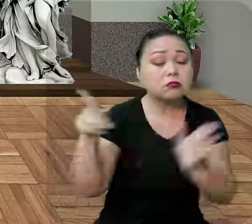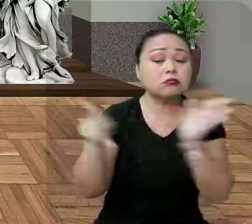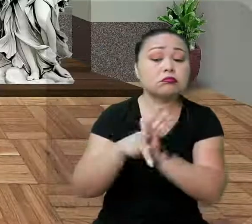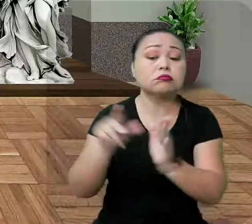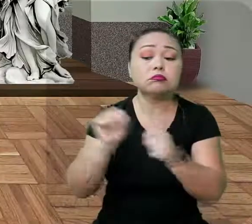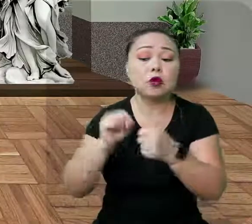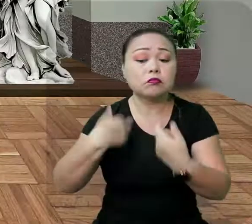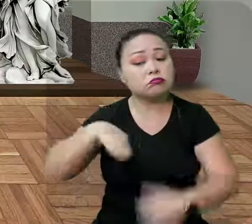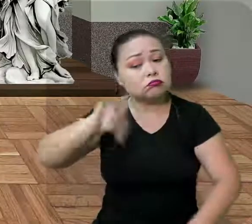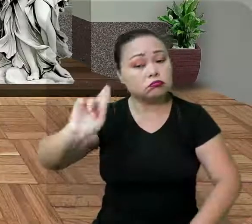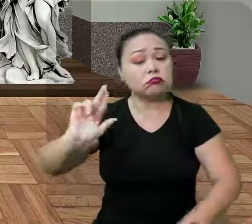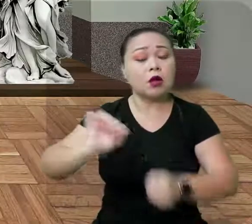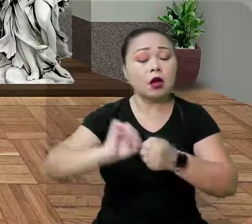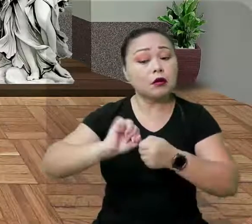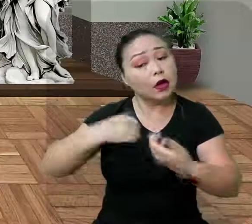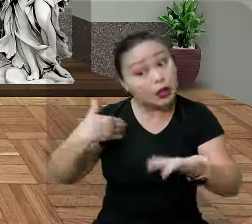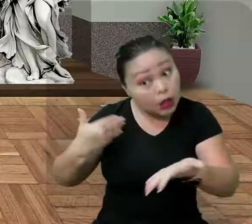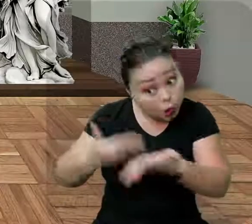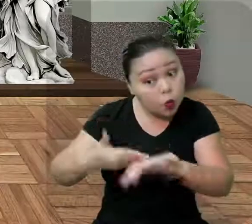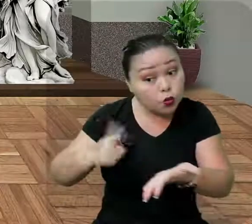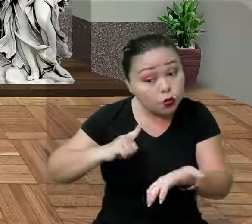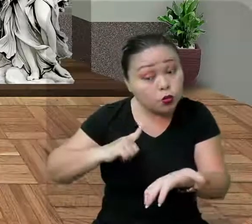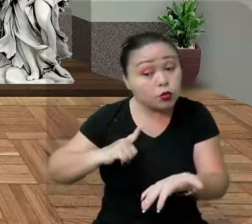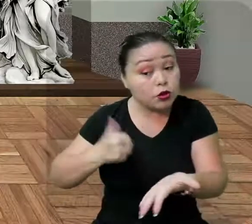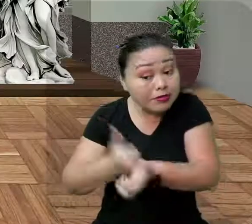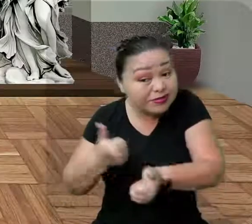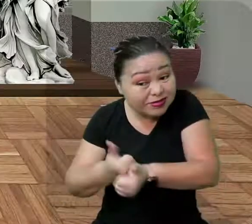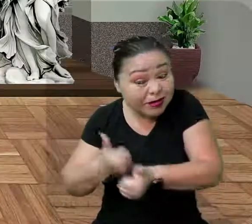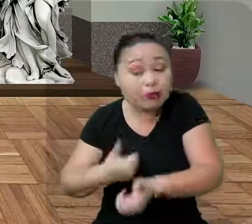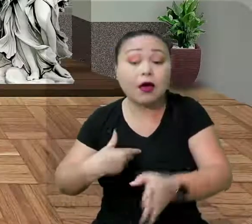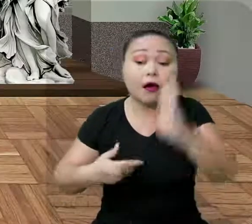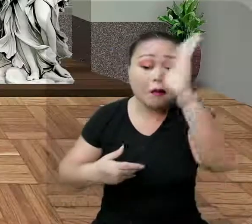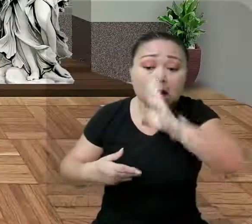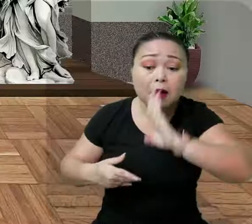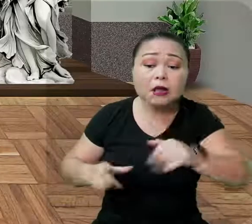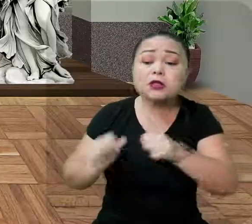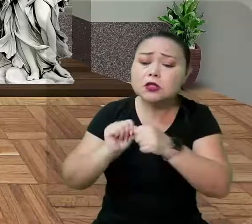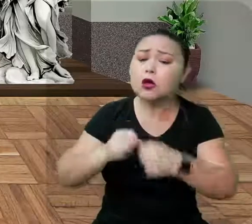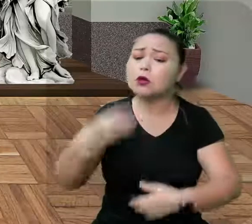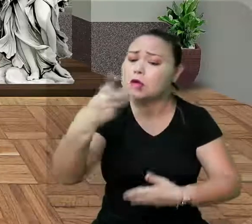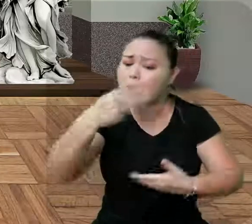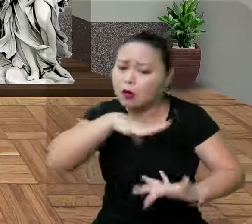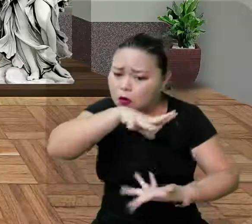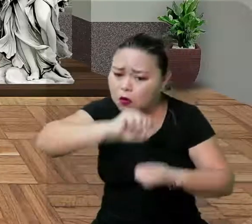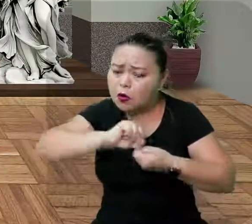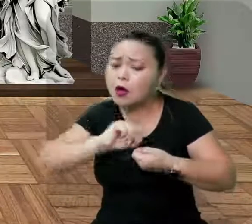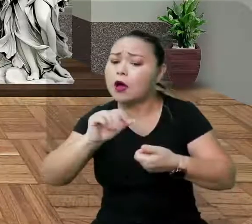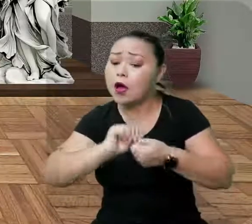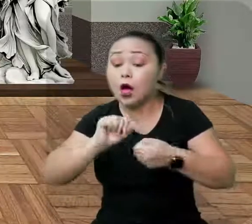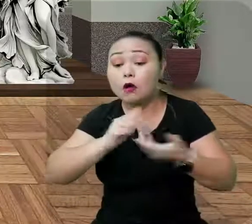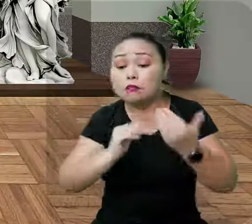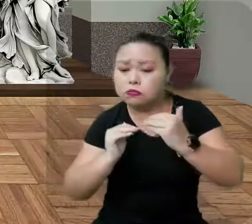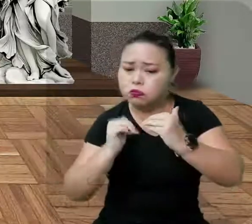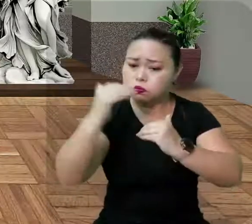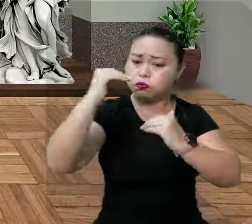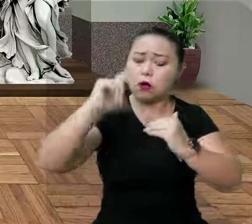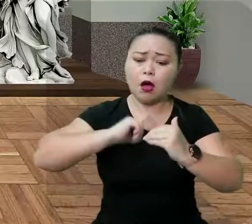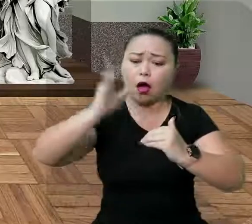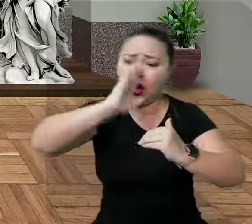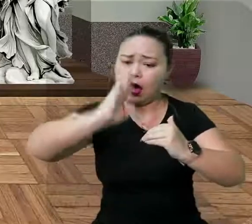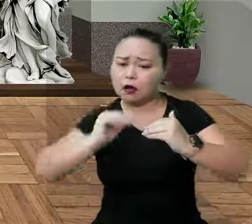próprio e até hoje tenta nisso também o que eu falo isso porque o Brasil era um país de terceiro mundo hoje é um país emergente